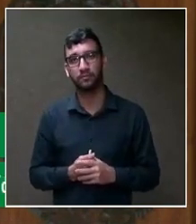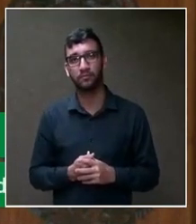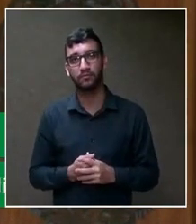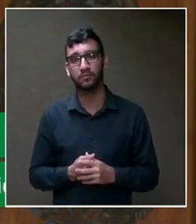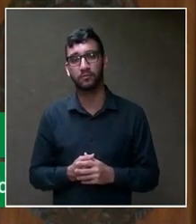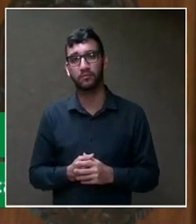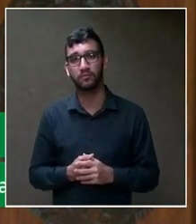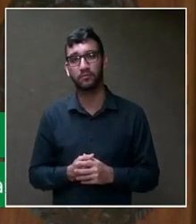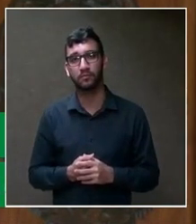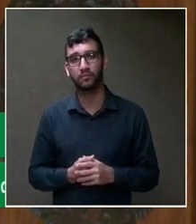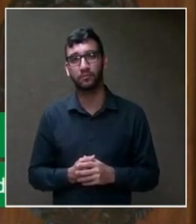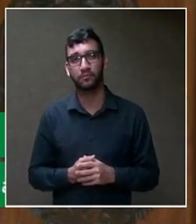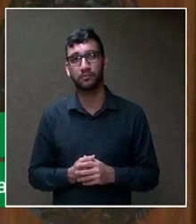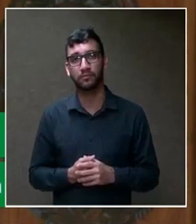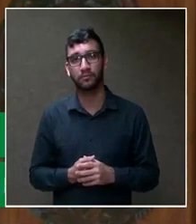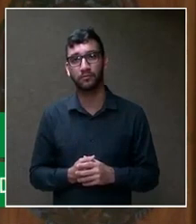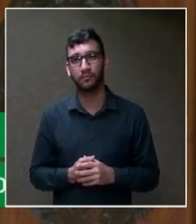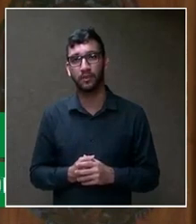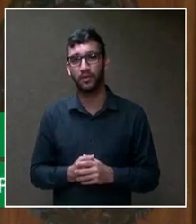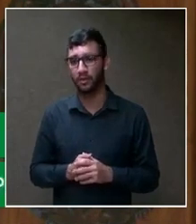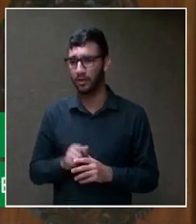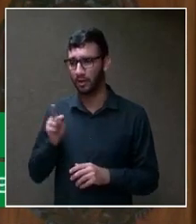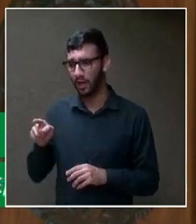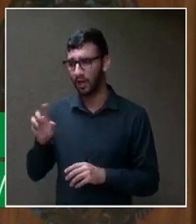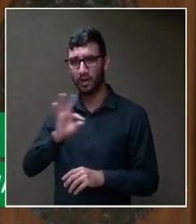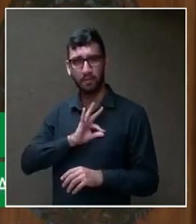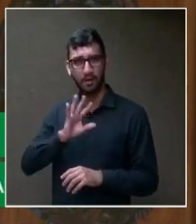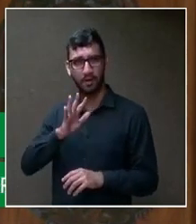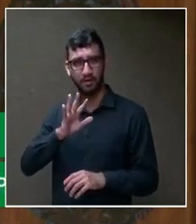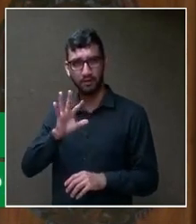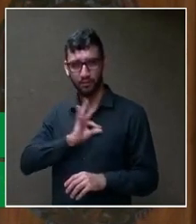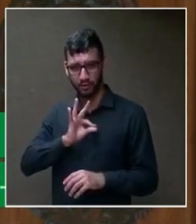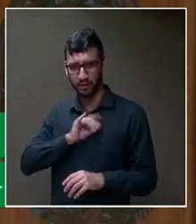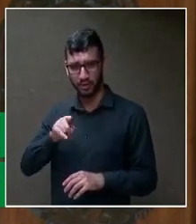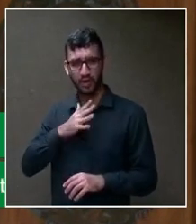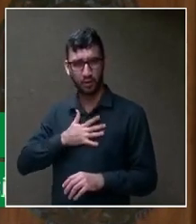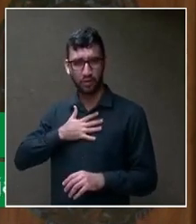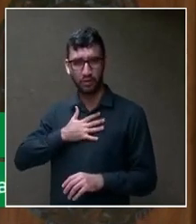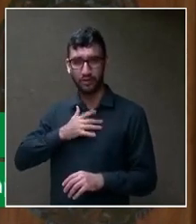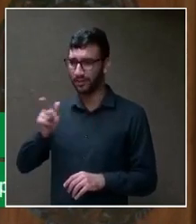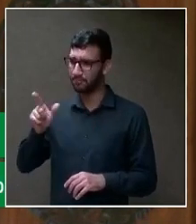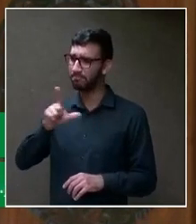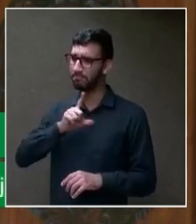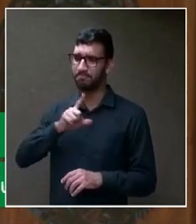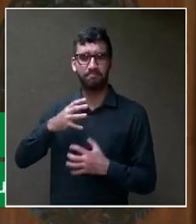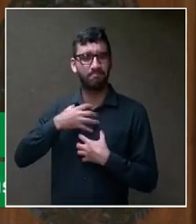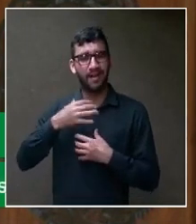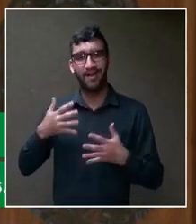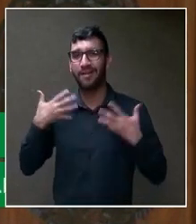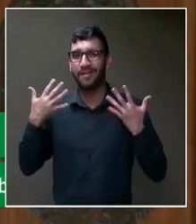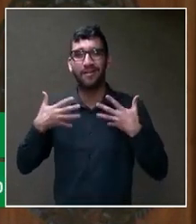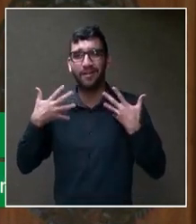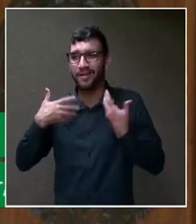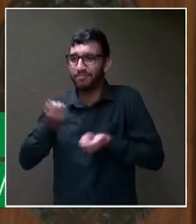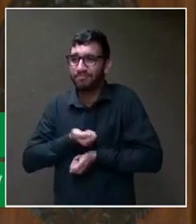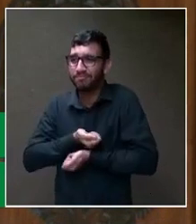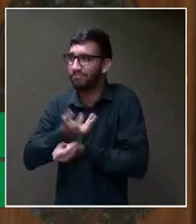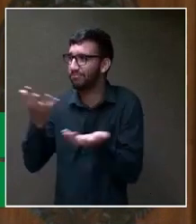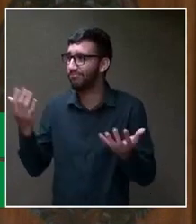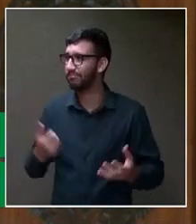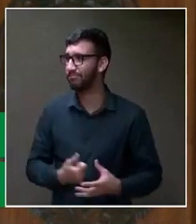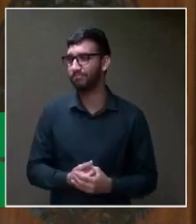Ela era muito querida dentro da instituição da PM? Ela tinha muita alegria, ela contagiava quem estava do lado